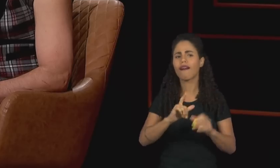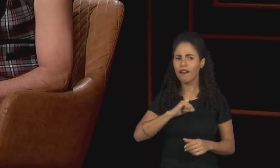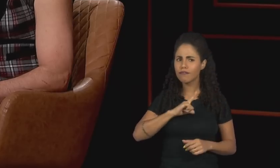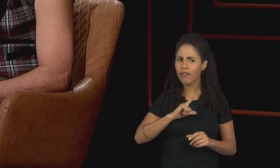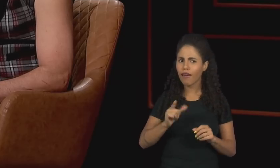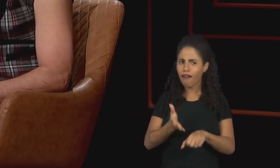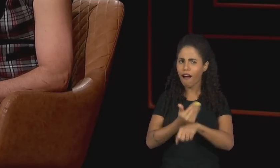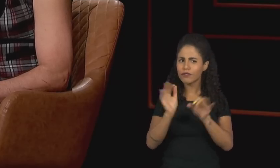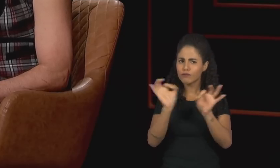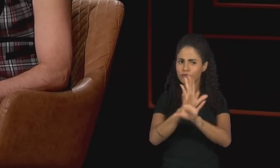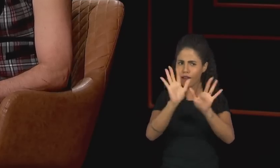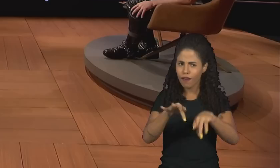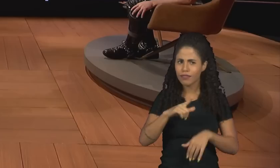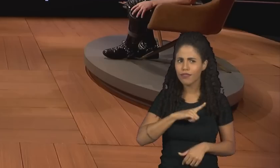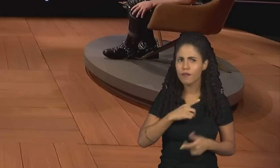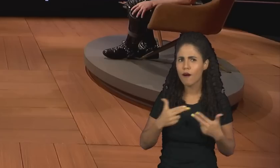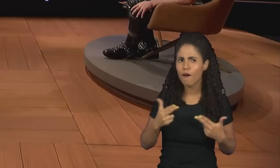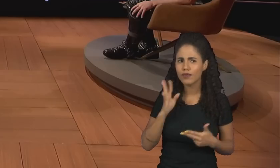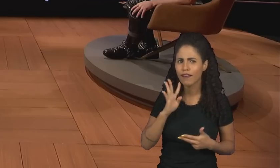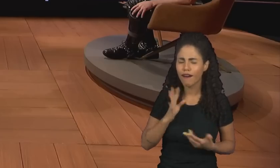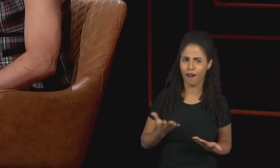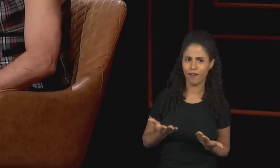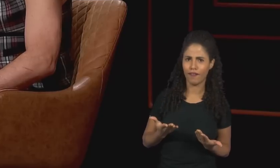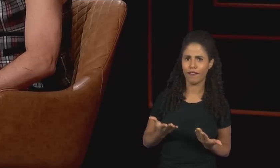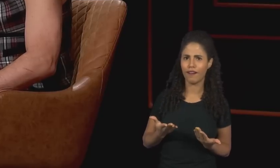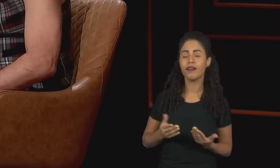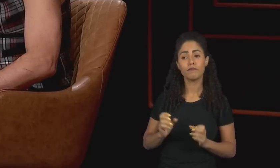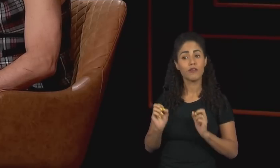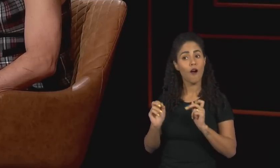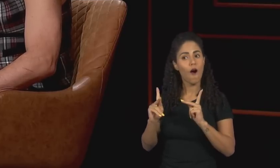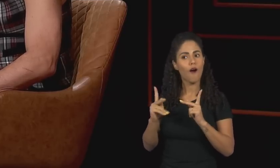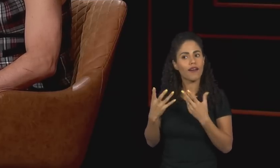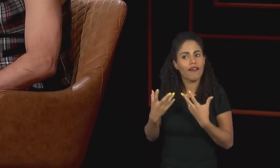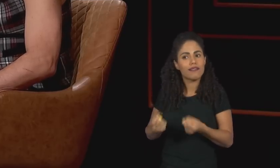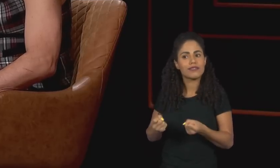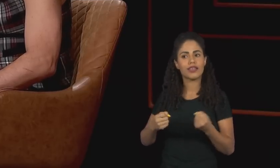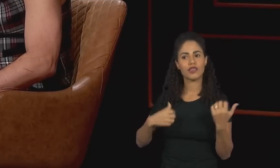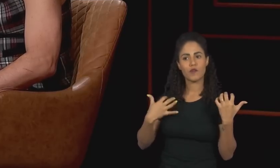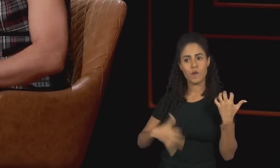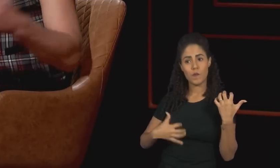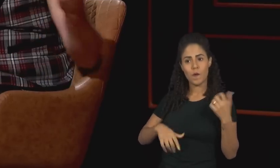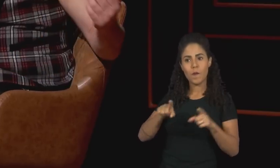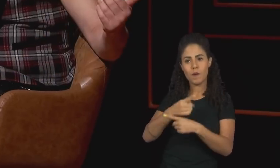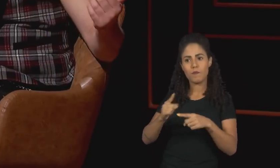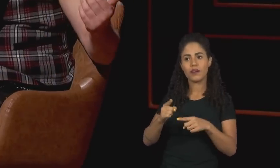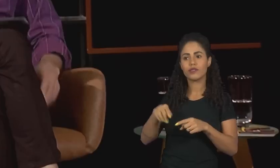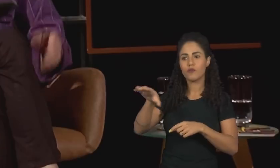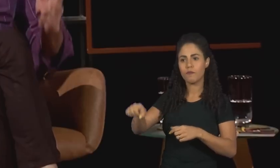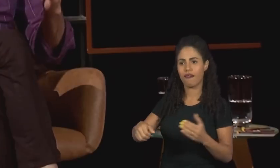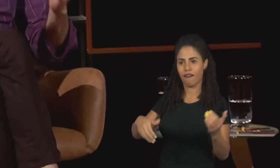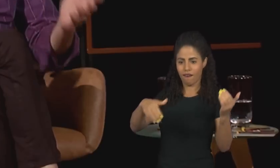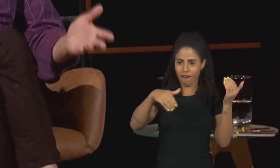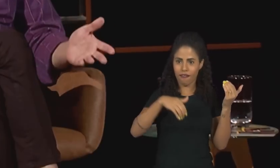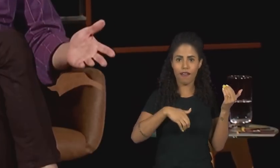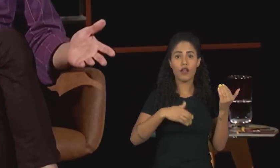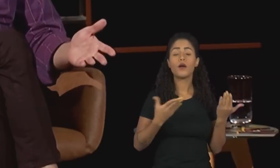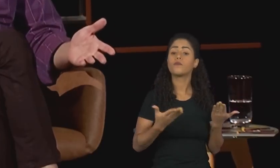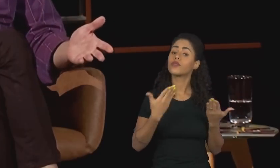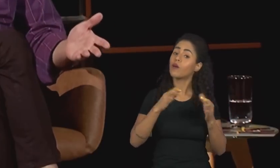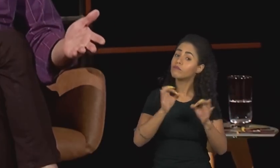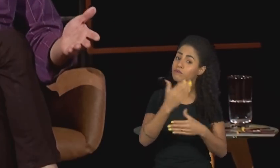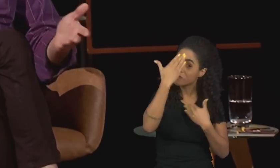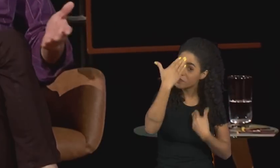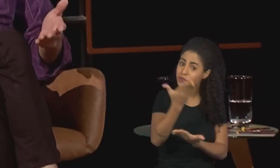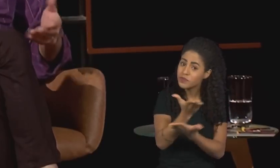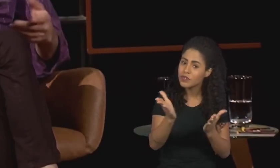de encerrar o programa. Legal, claro, né? Ok, vou tocar uma música, vou pegar meu violão. Vamos já nos despedindo